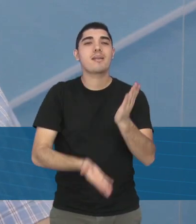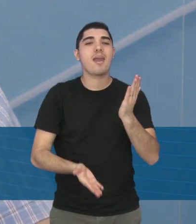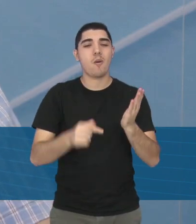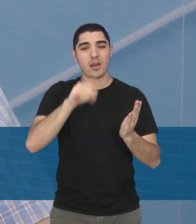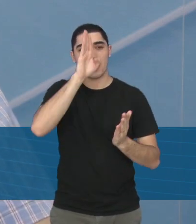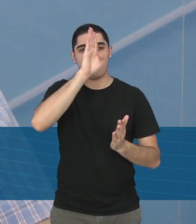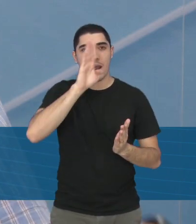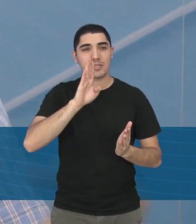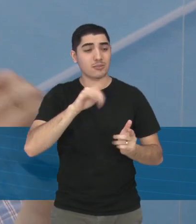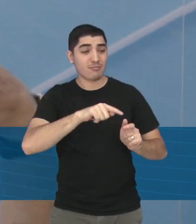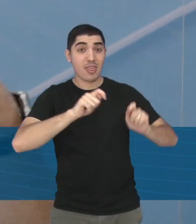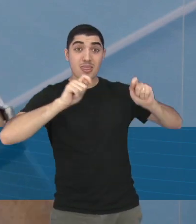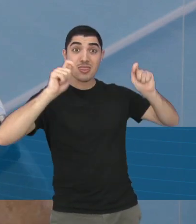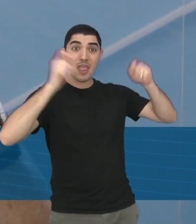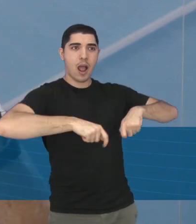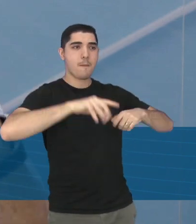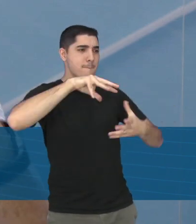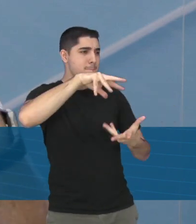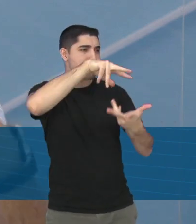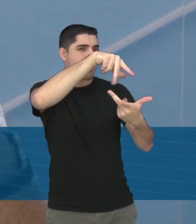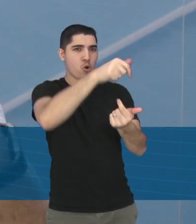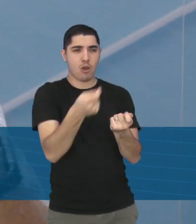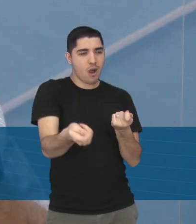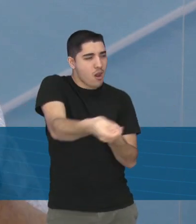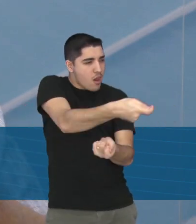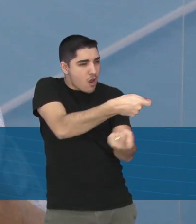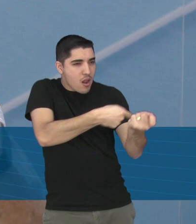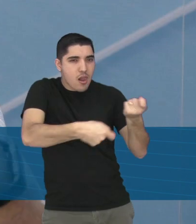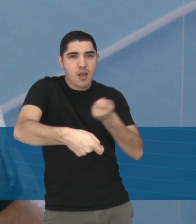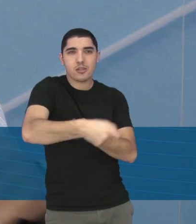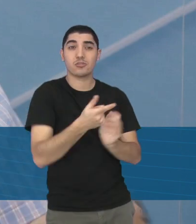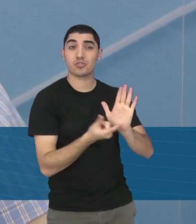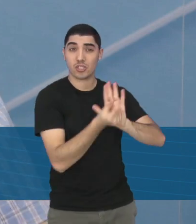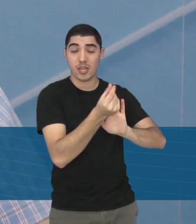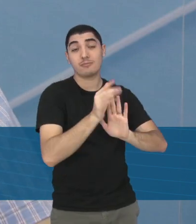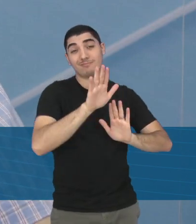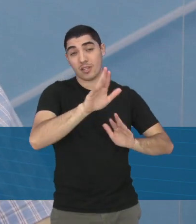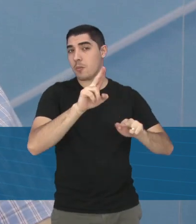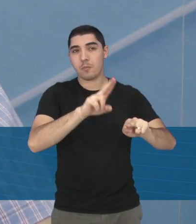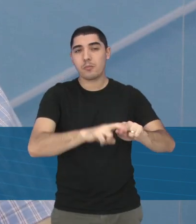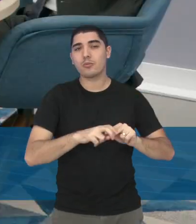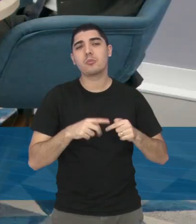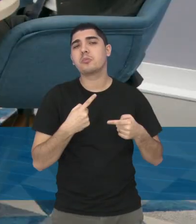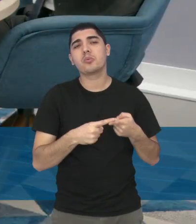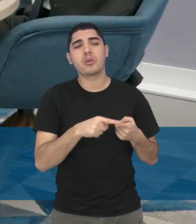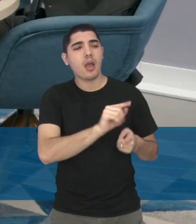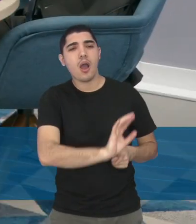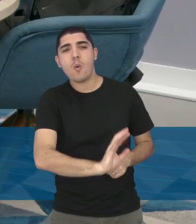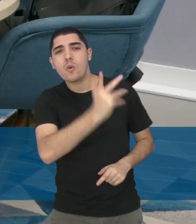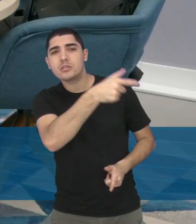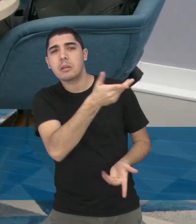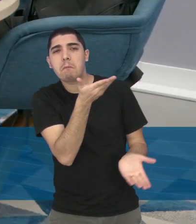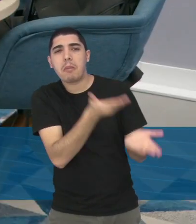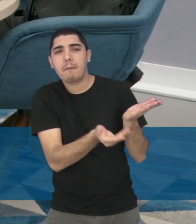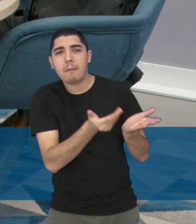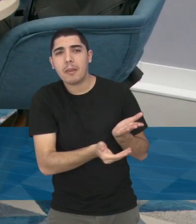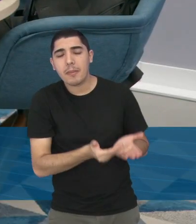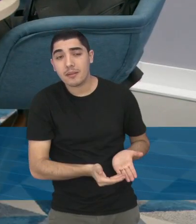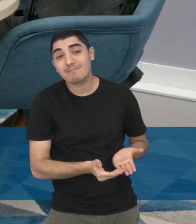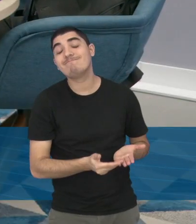mundial. E muito da perda da competitividade do país na economia mundial, perante o mundo, se